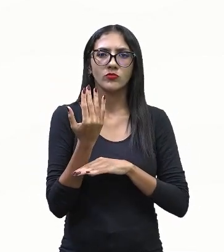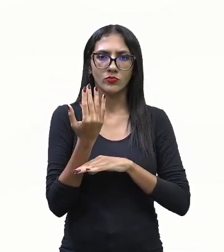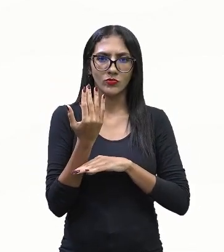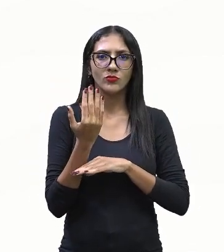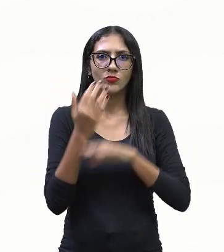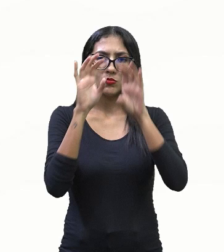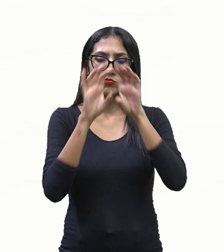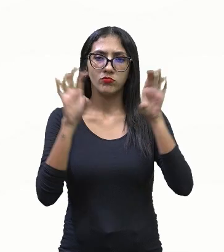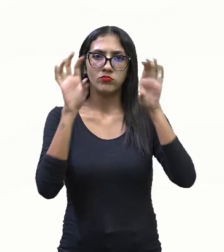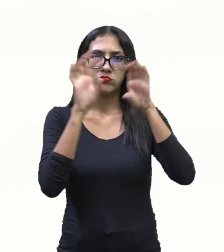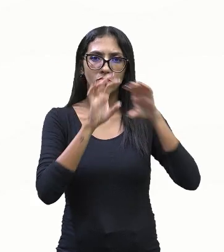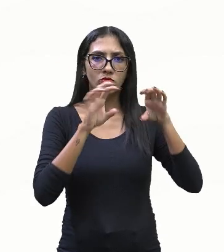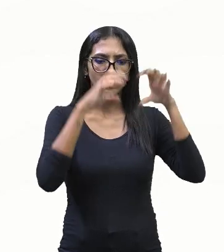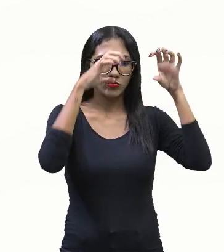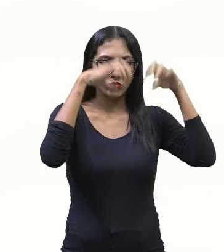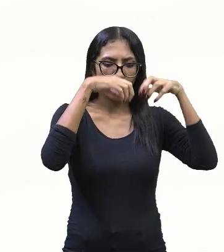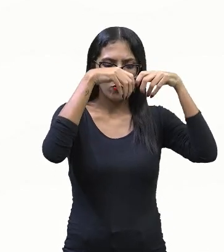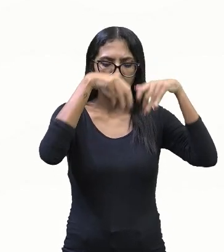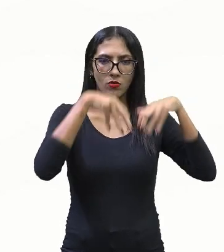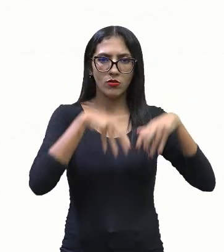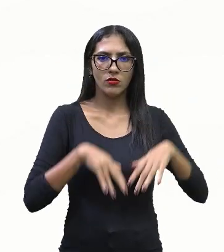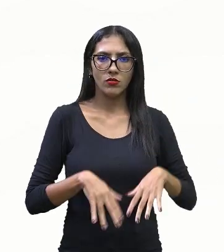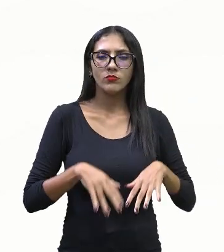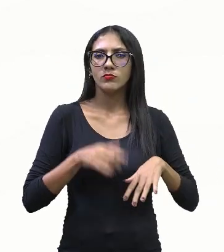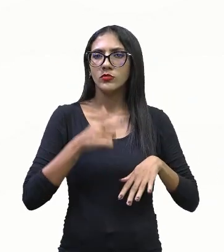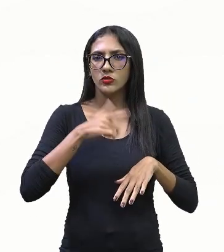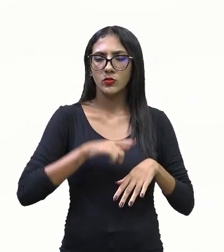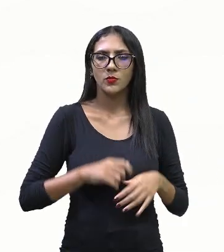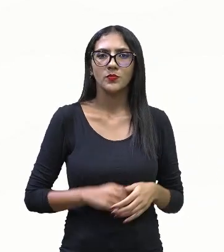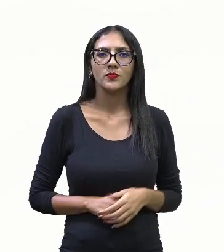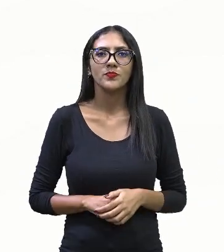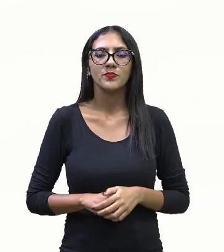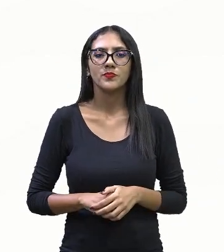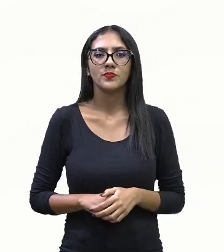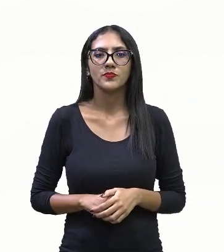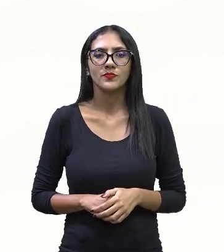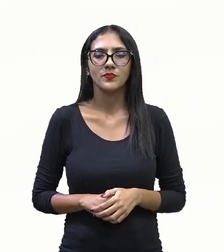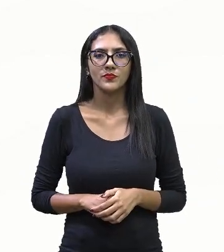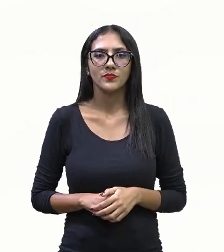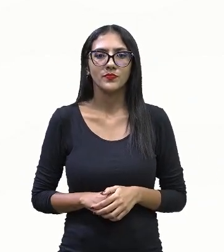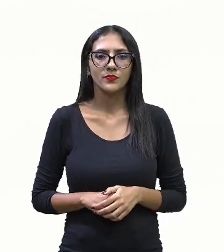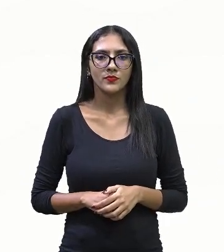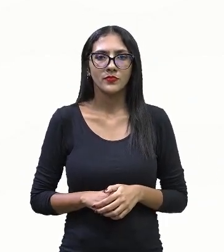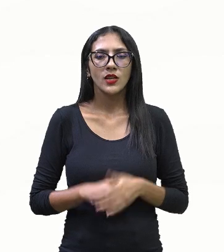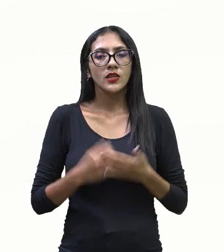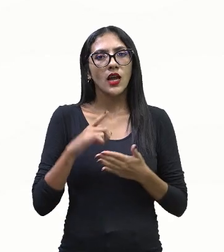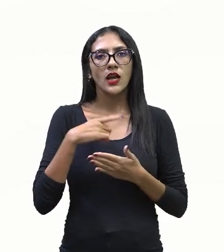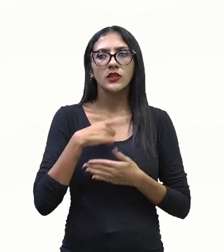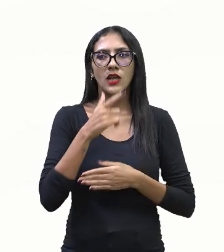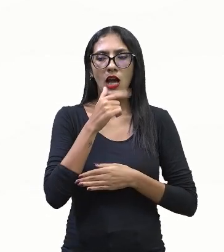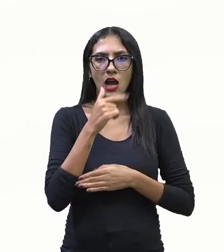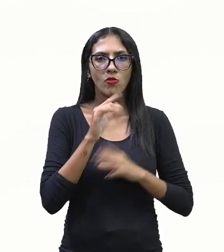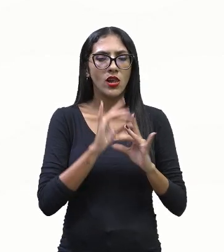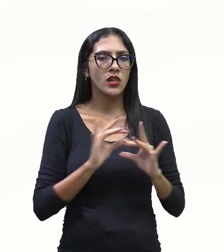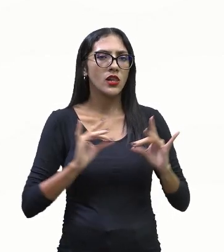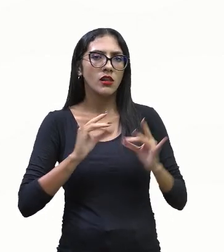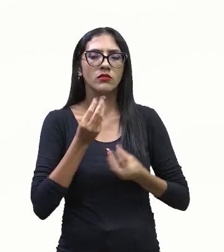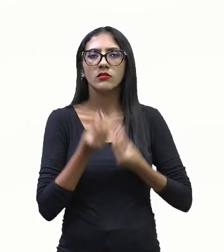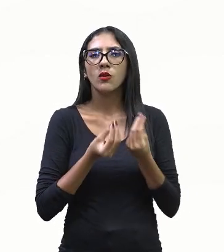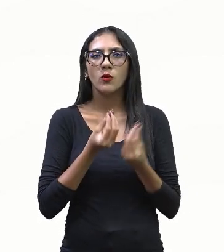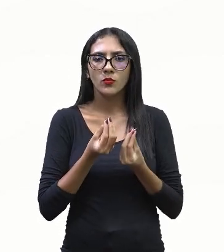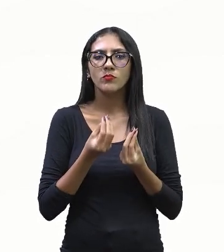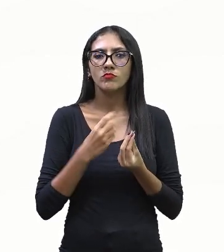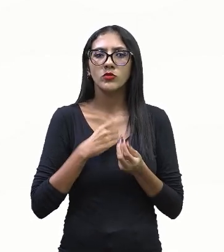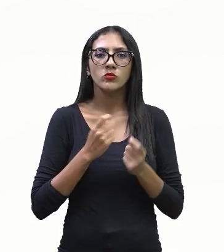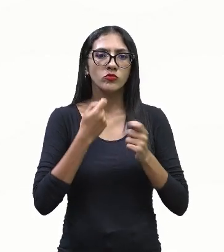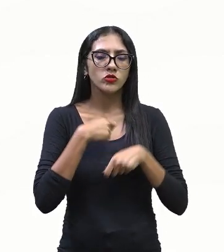seja, volta à sua forma líquida, né? E aí, essa forma líquida, ela pode, por exemplo,